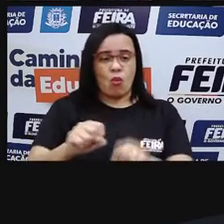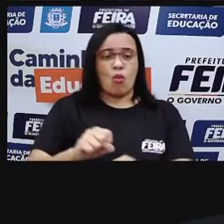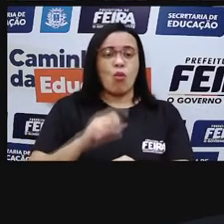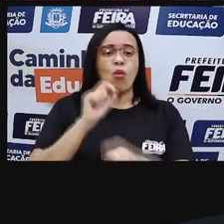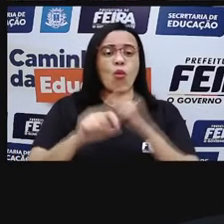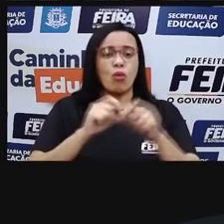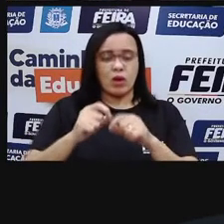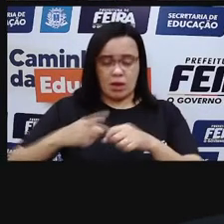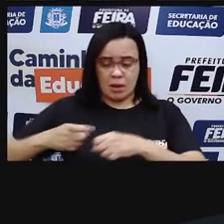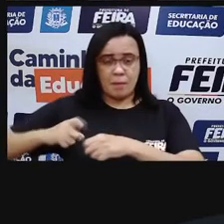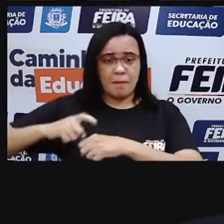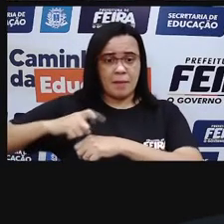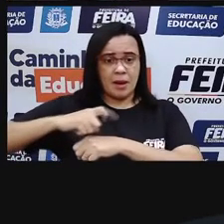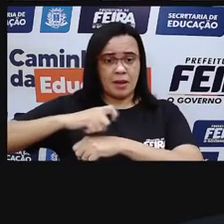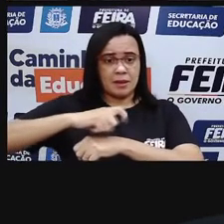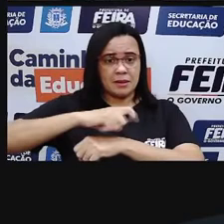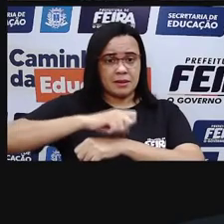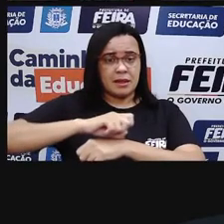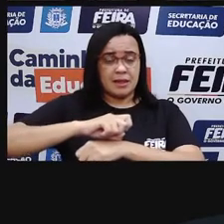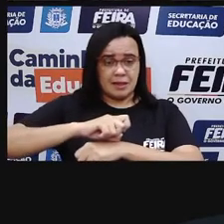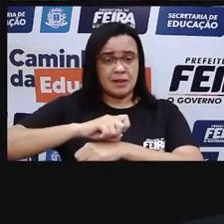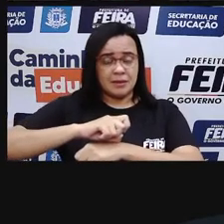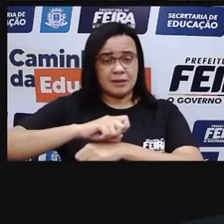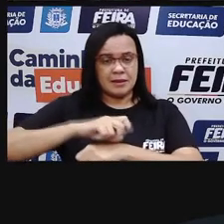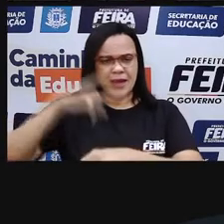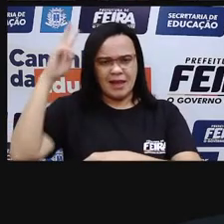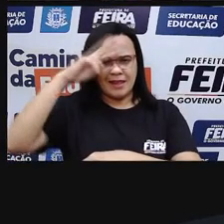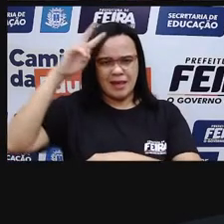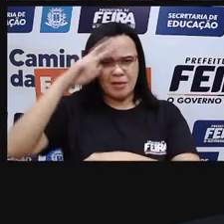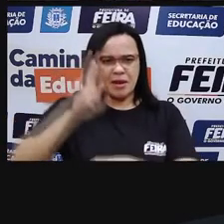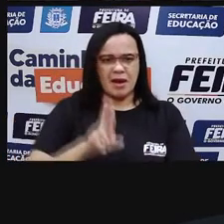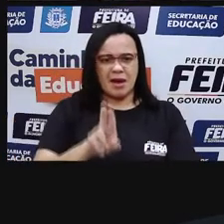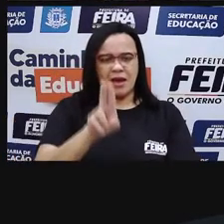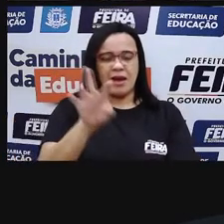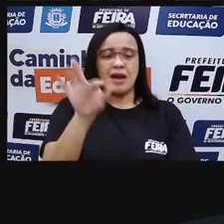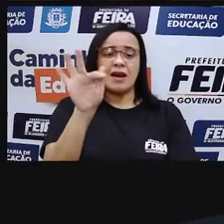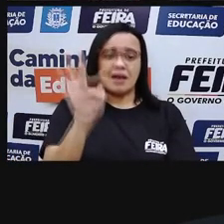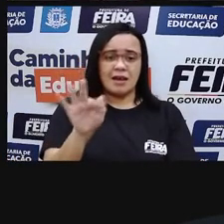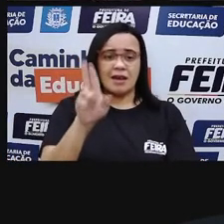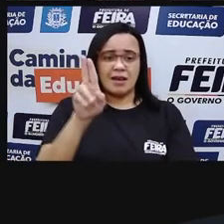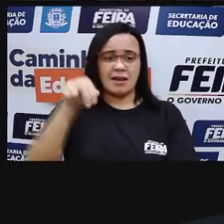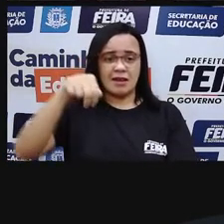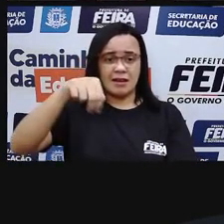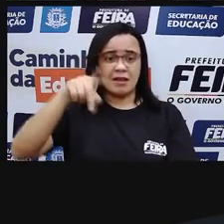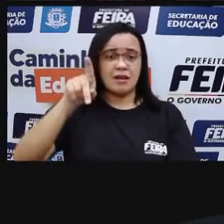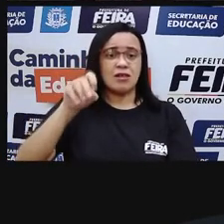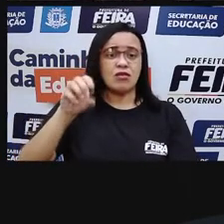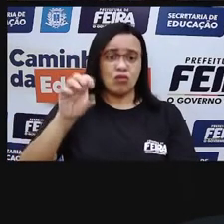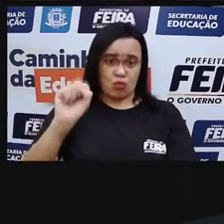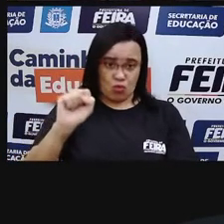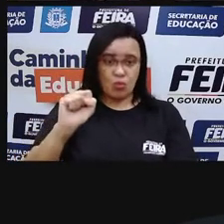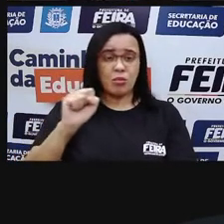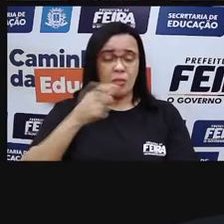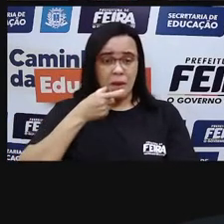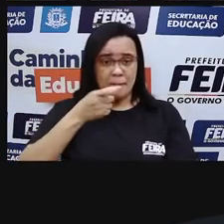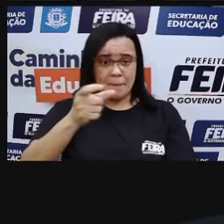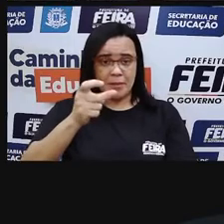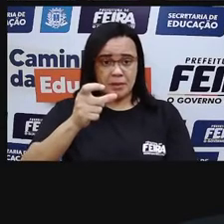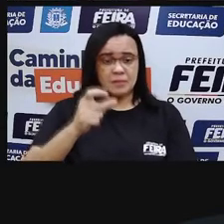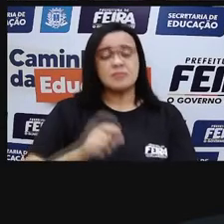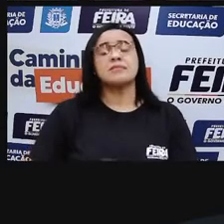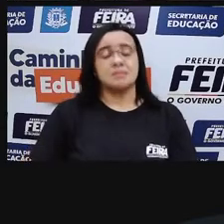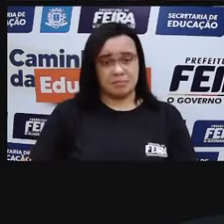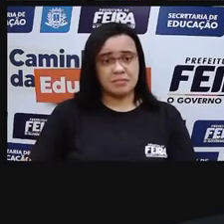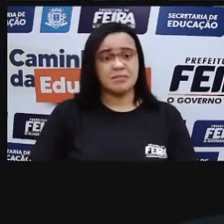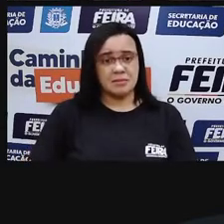bactérias. Antifúngico. Fúngico, lembra que palavra? Fungos, né? Então, vai combater fungos que